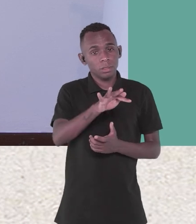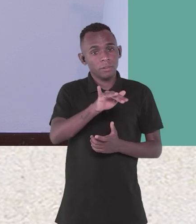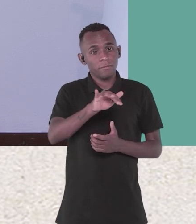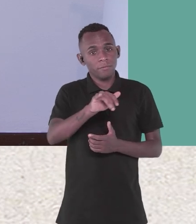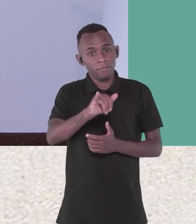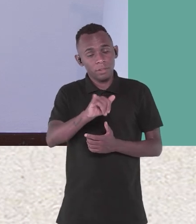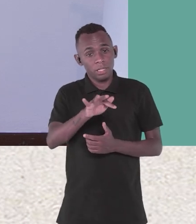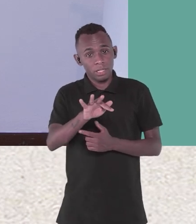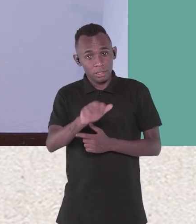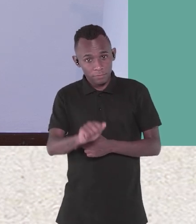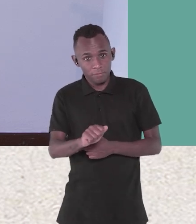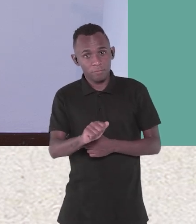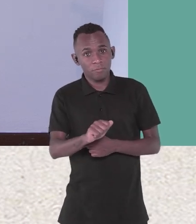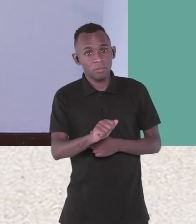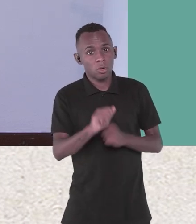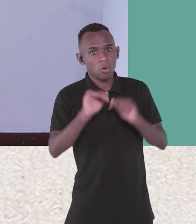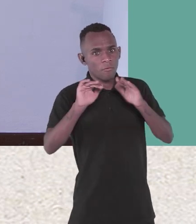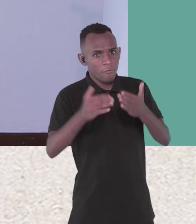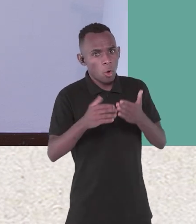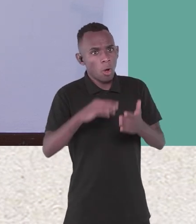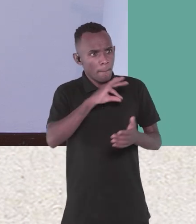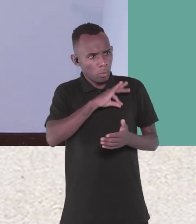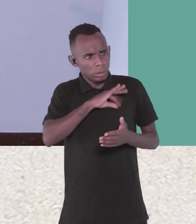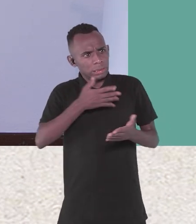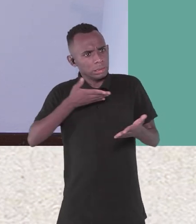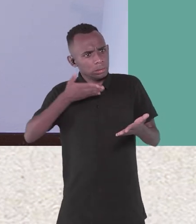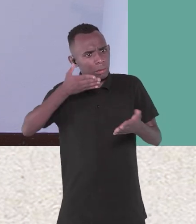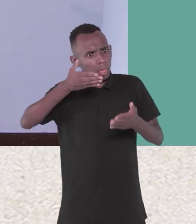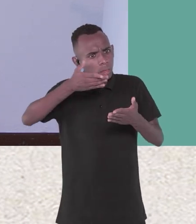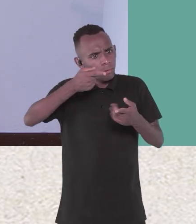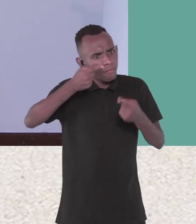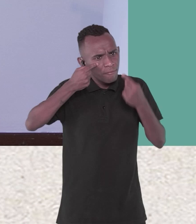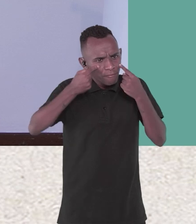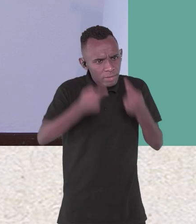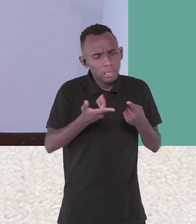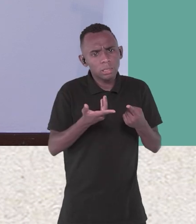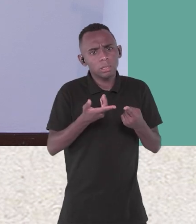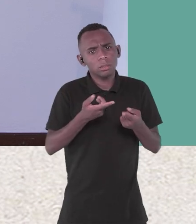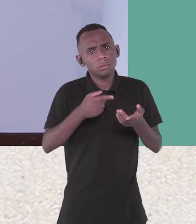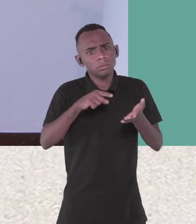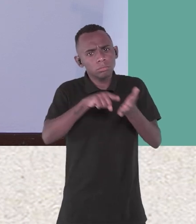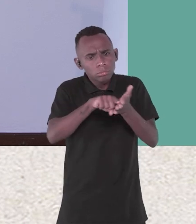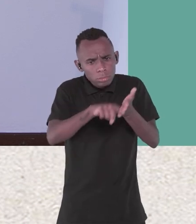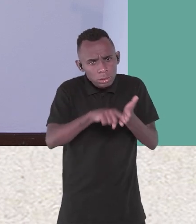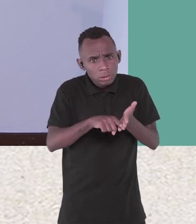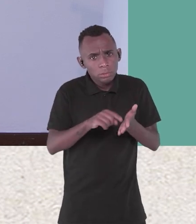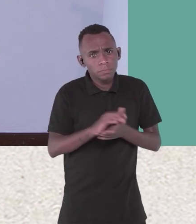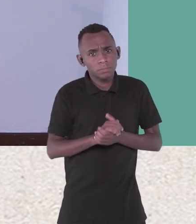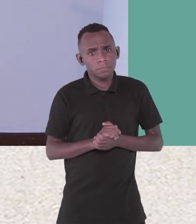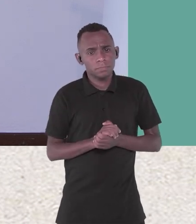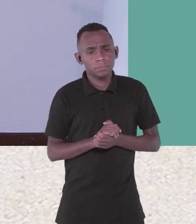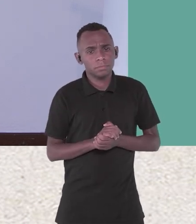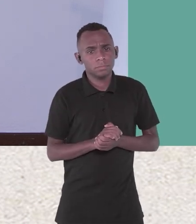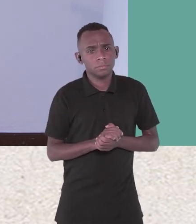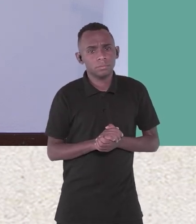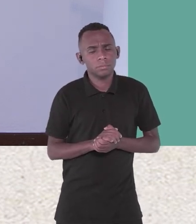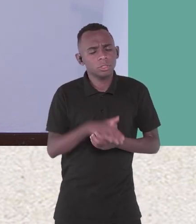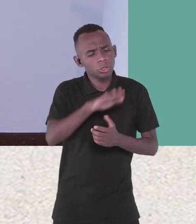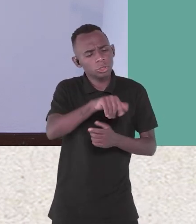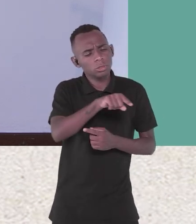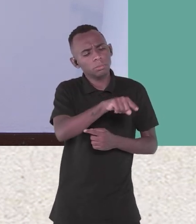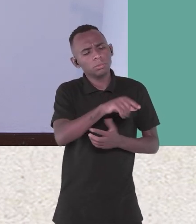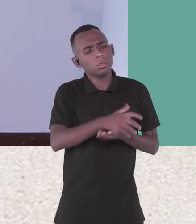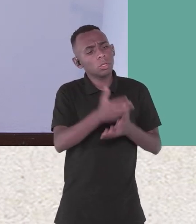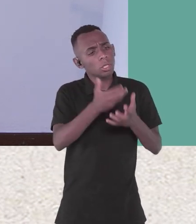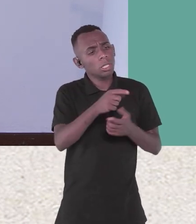quando então é alvo do FBI, etc., o Blatter cai, o Infantino chega, chama ele e fala que a